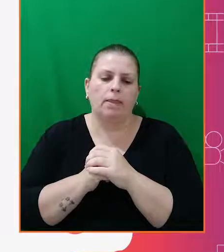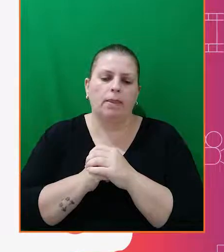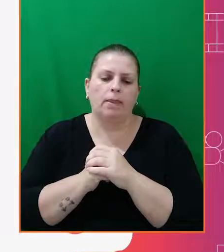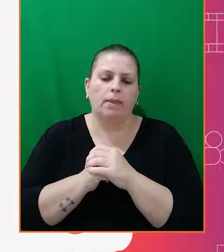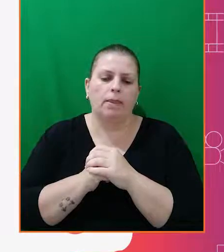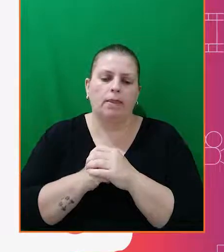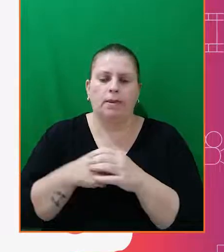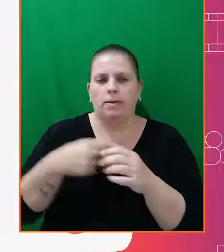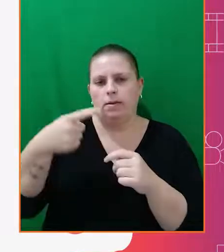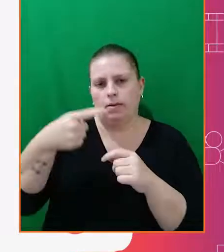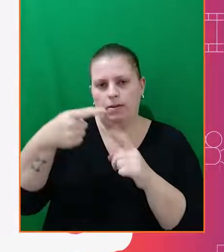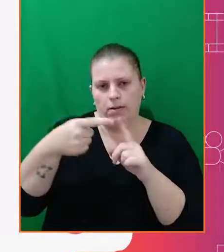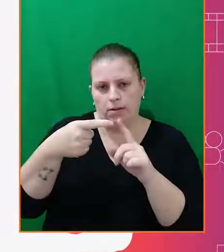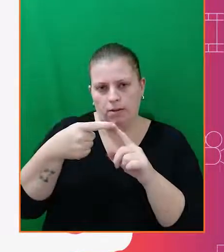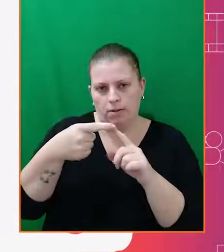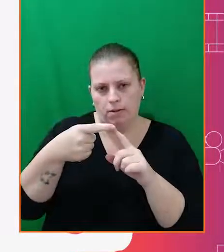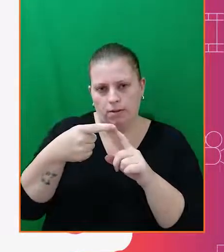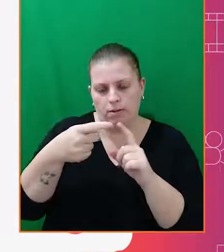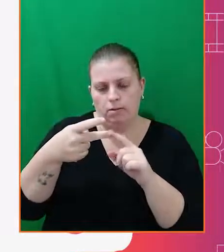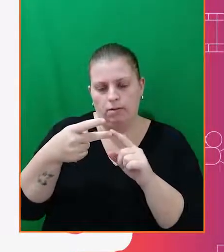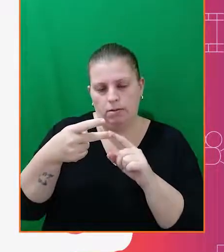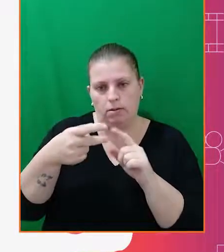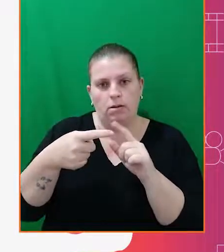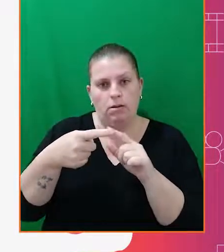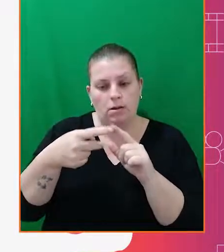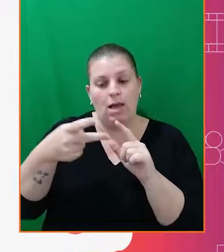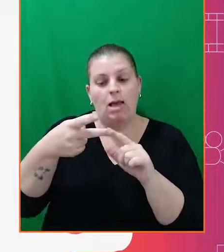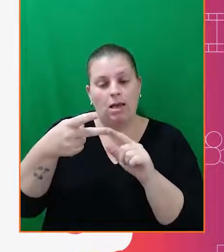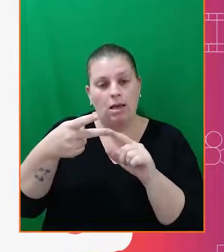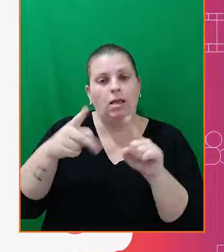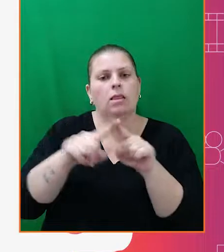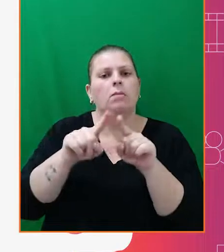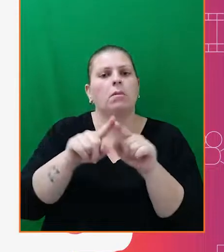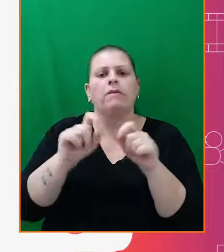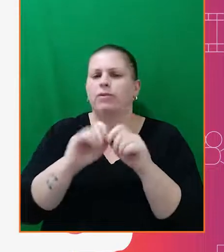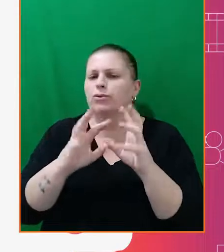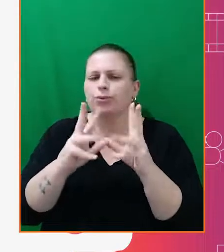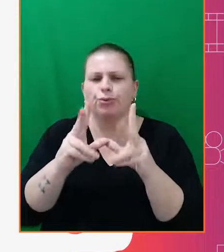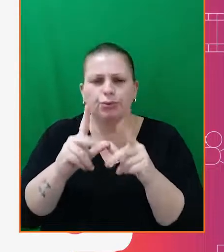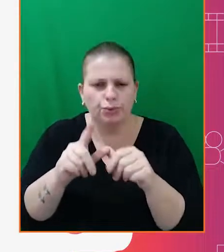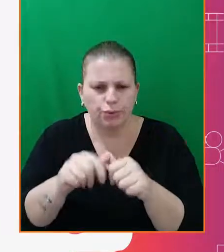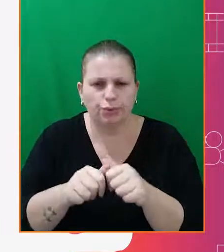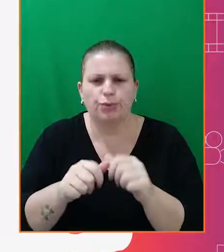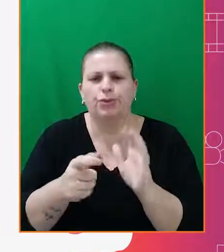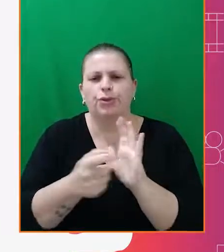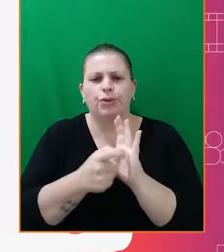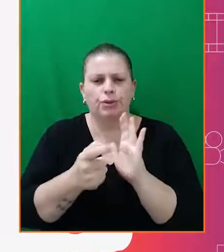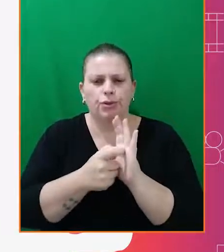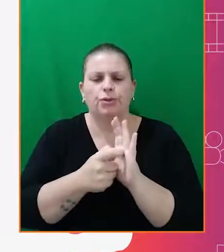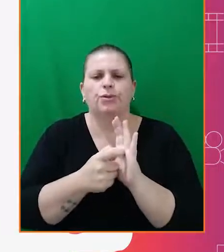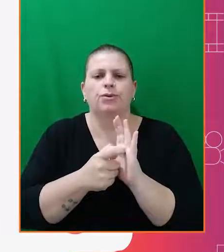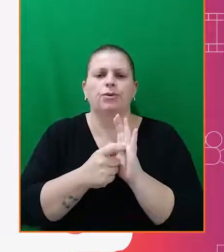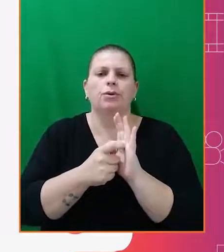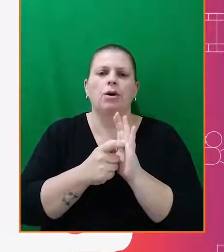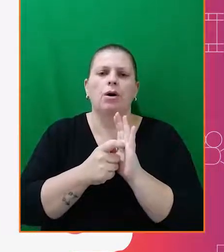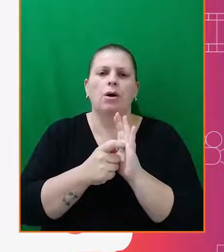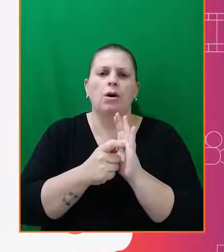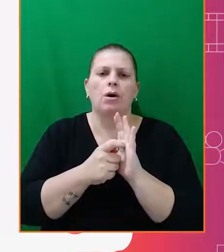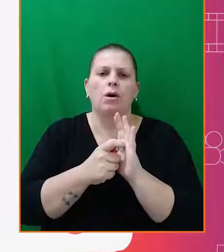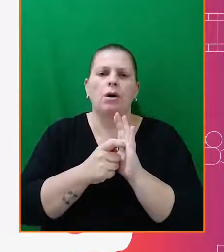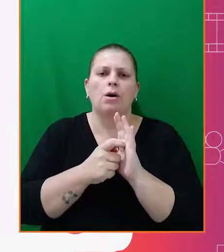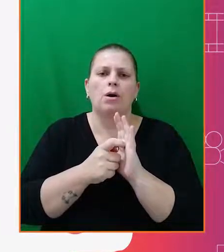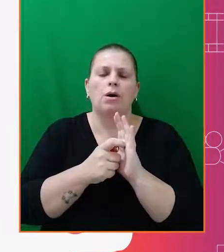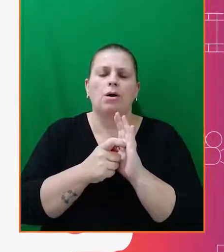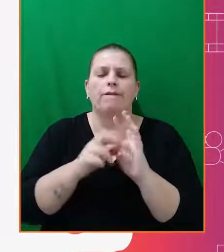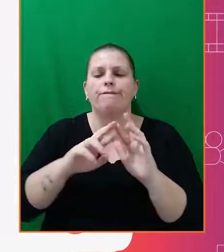o Animation da Adobe, é que ele também faz tudo, assim. Ele é um software que possibilita